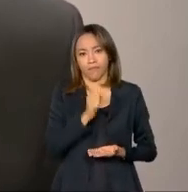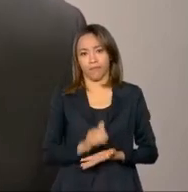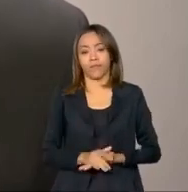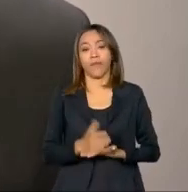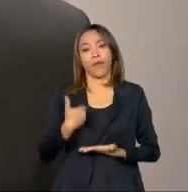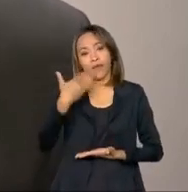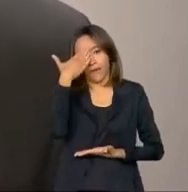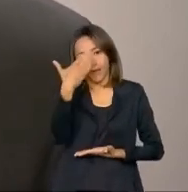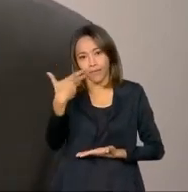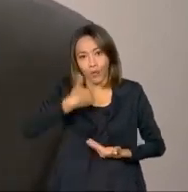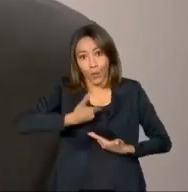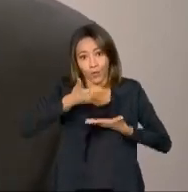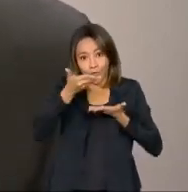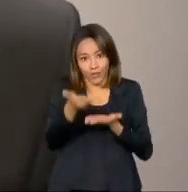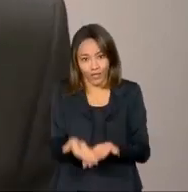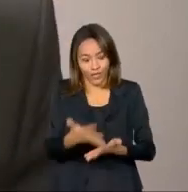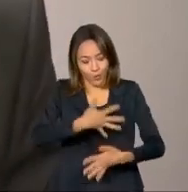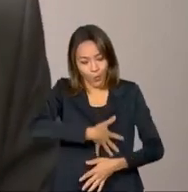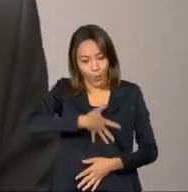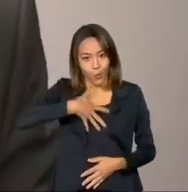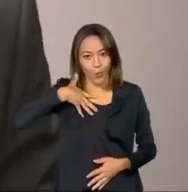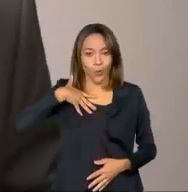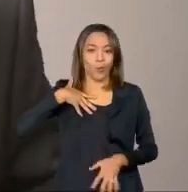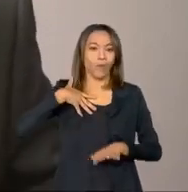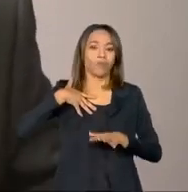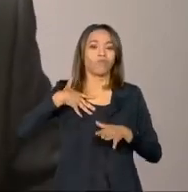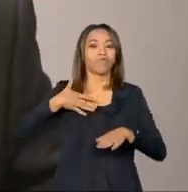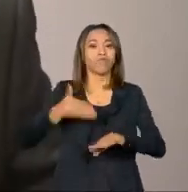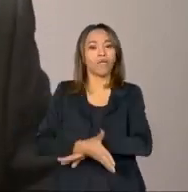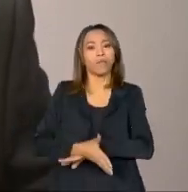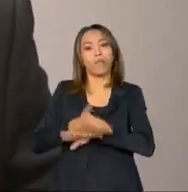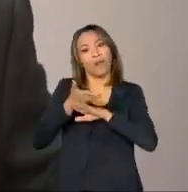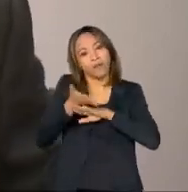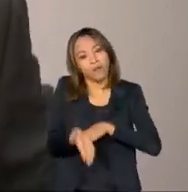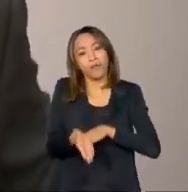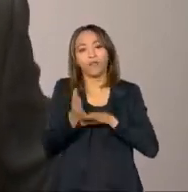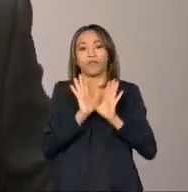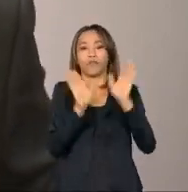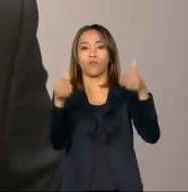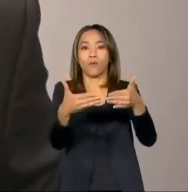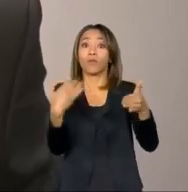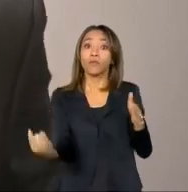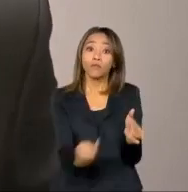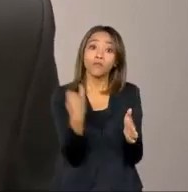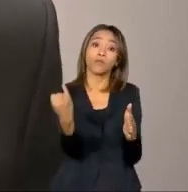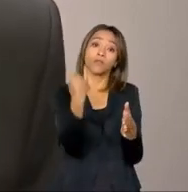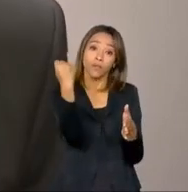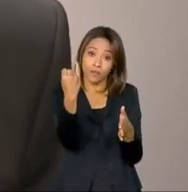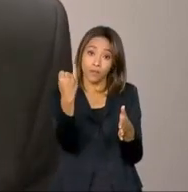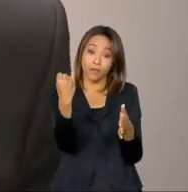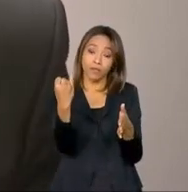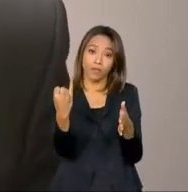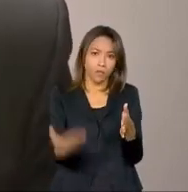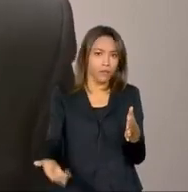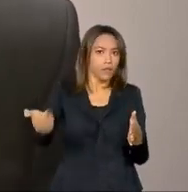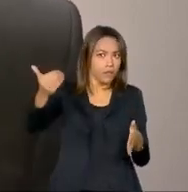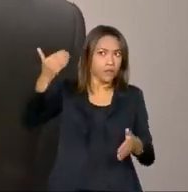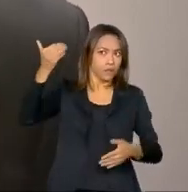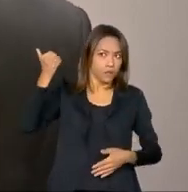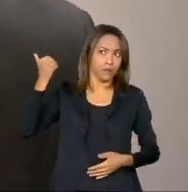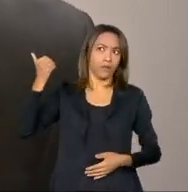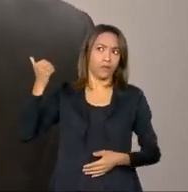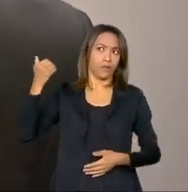Agradecer o convite, honroso para estar aqui neste fórum importantíssimo. E se ele já era,